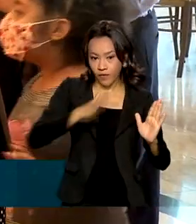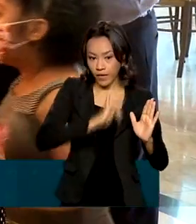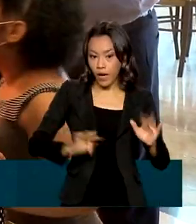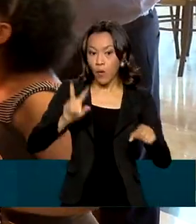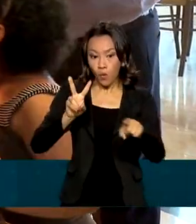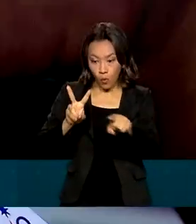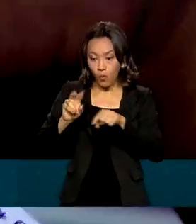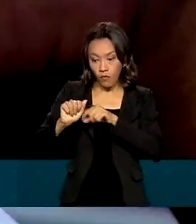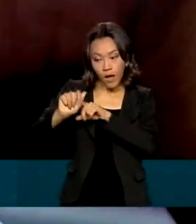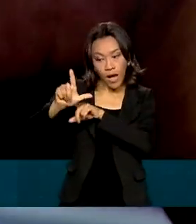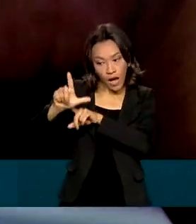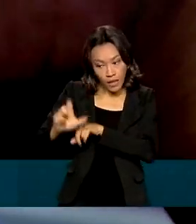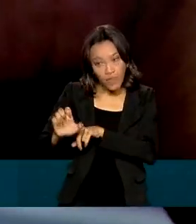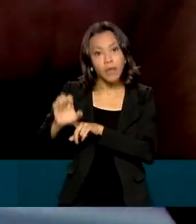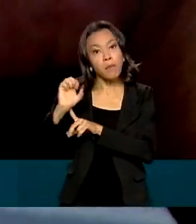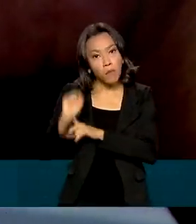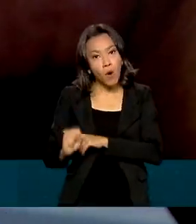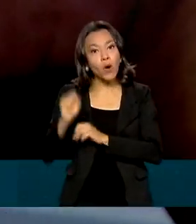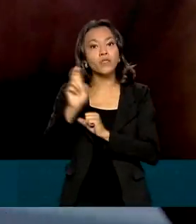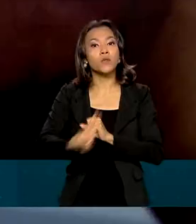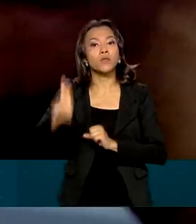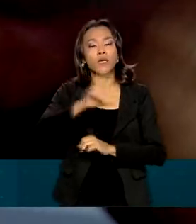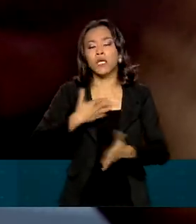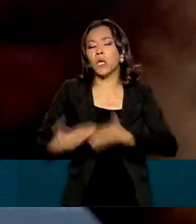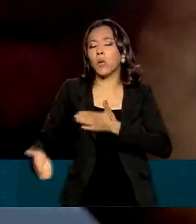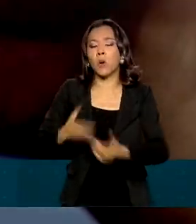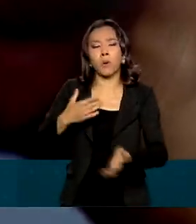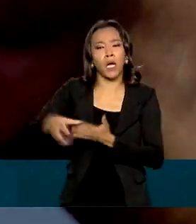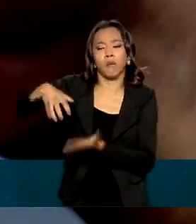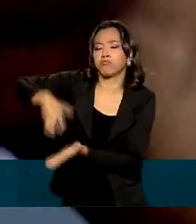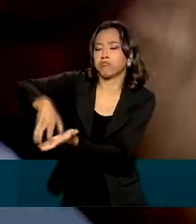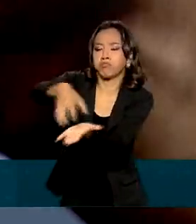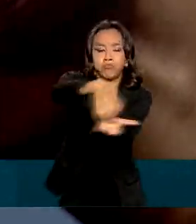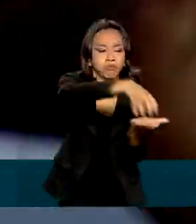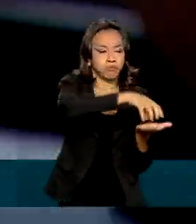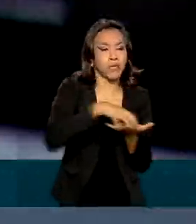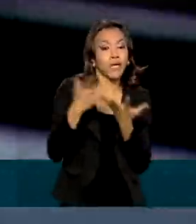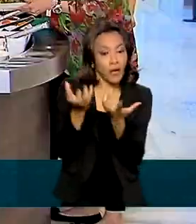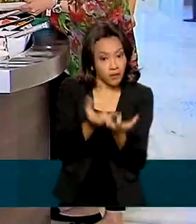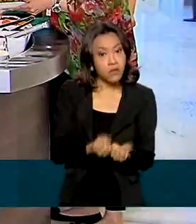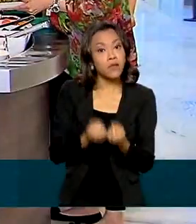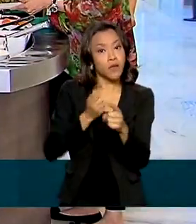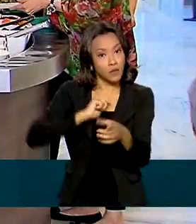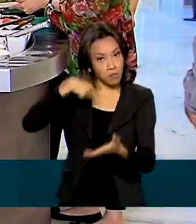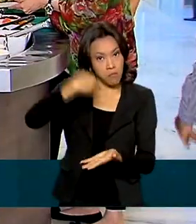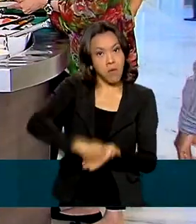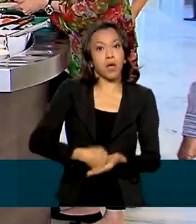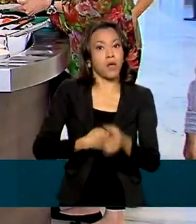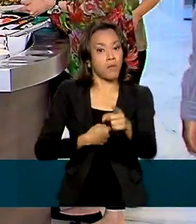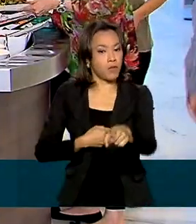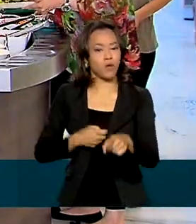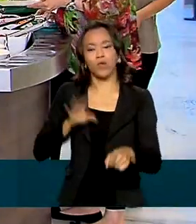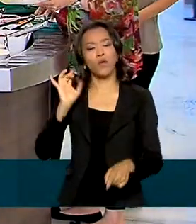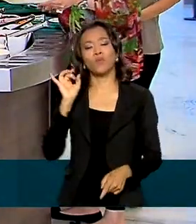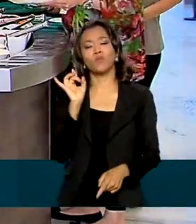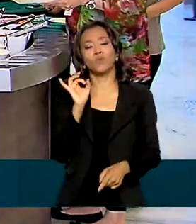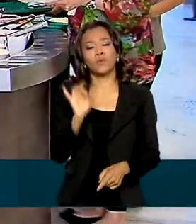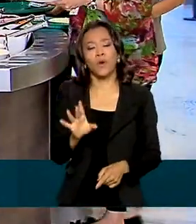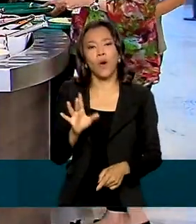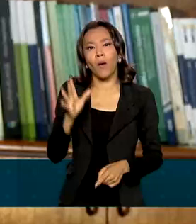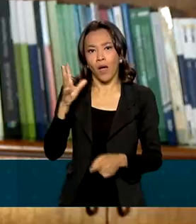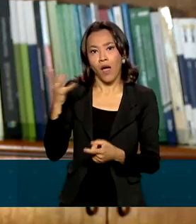ser utilizado em qualquer estabelecimento que receba esse tipo de pagamento e não apenas na rede